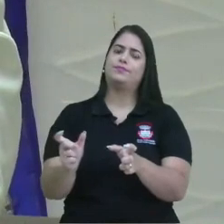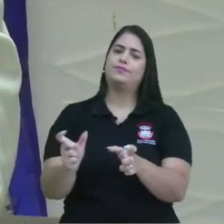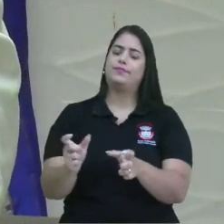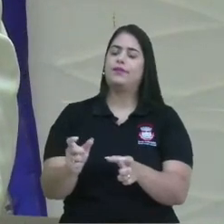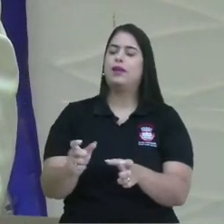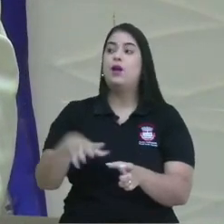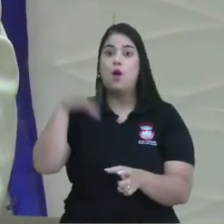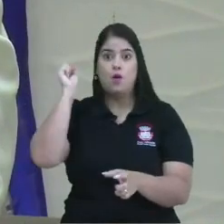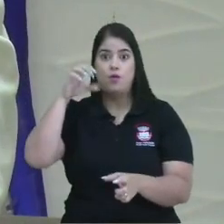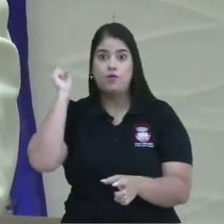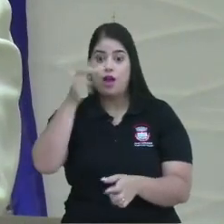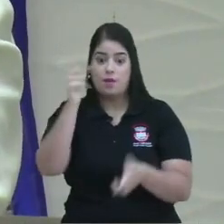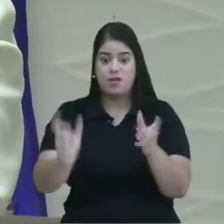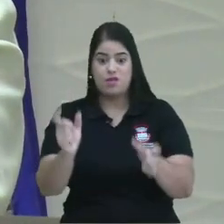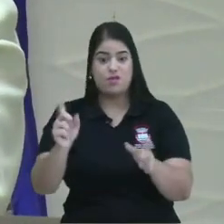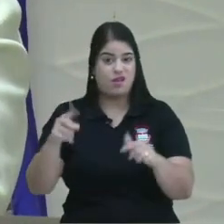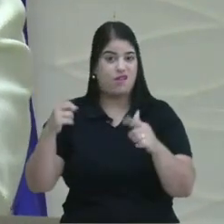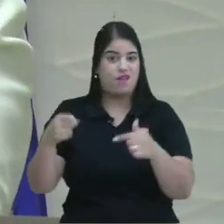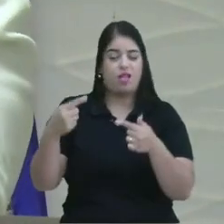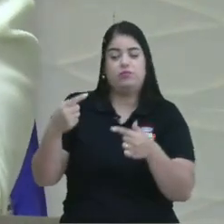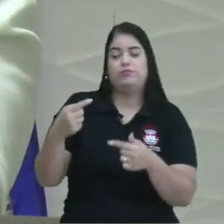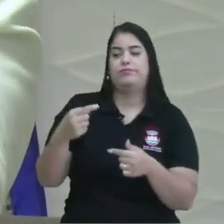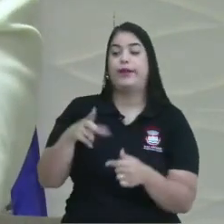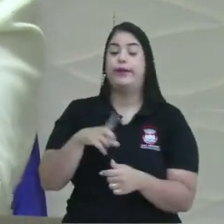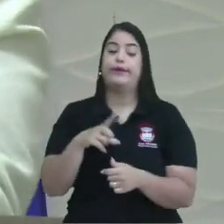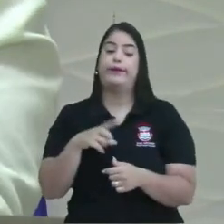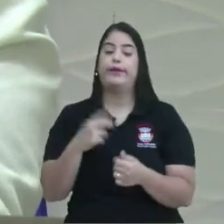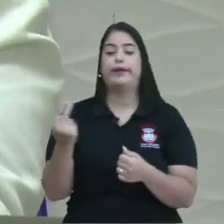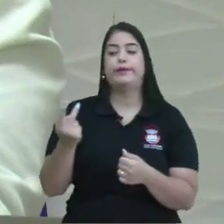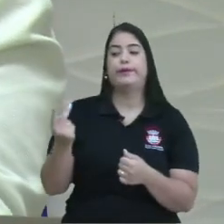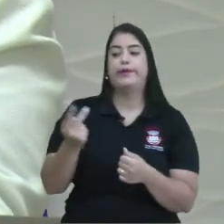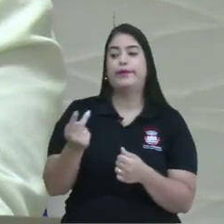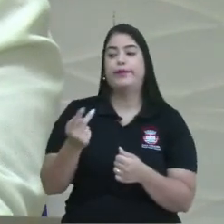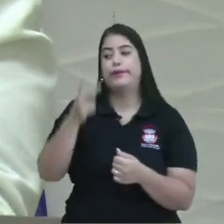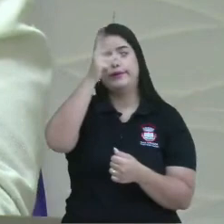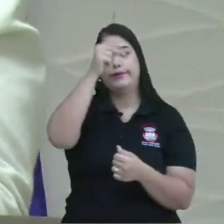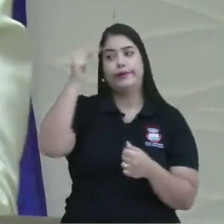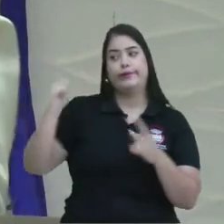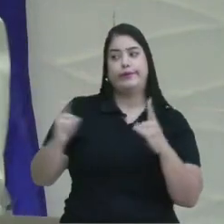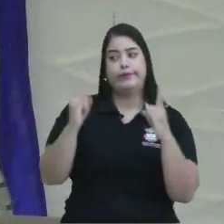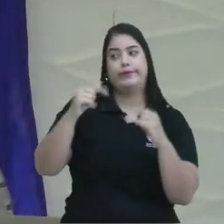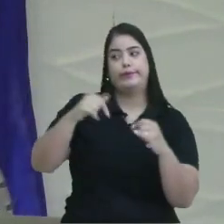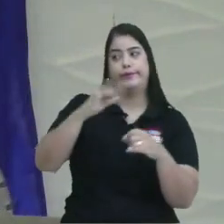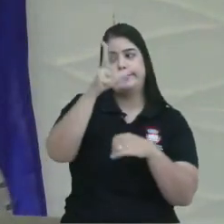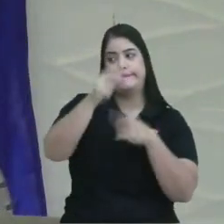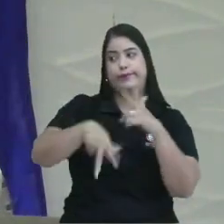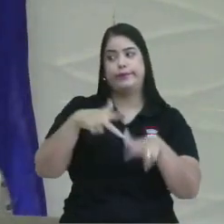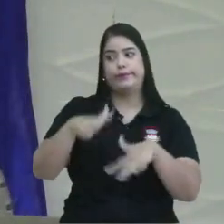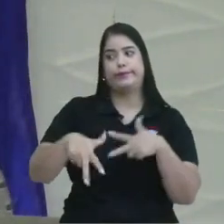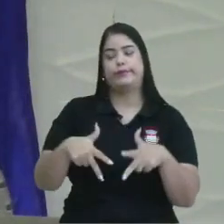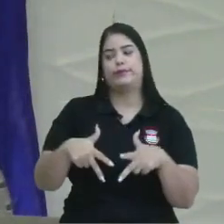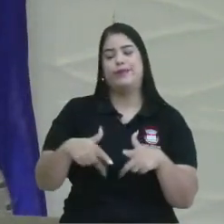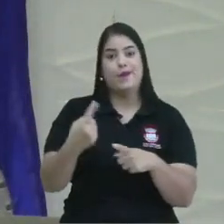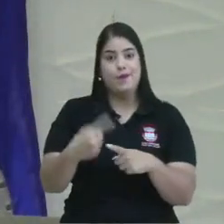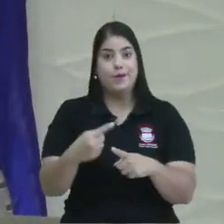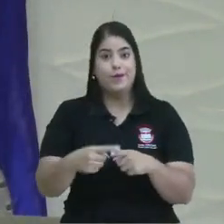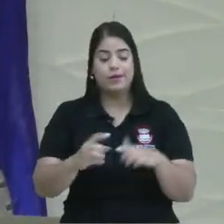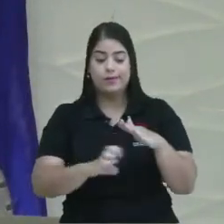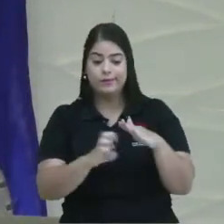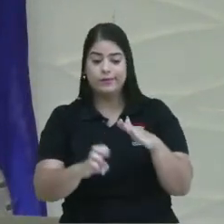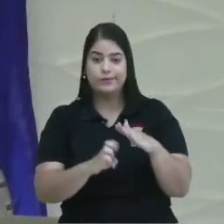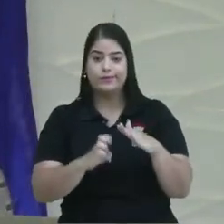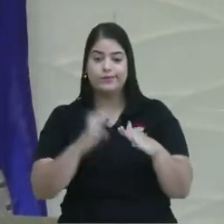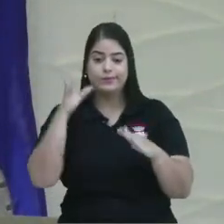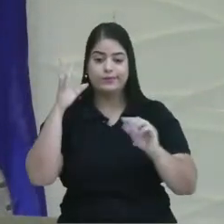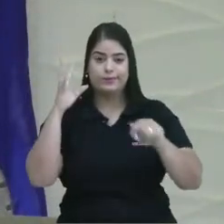do Una. Então é bom que a gente dê a César o que é de César. Ele sempre trabalhou. E nós, vereadores, nós damos a